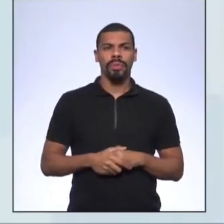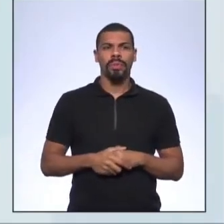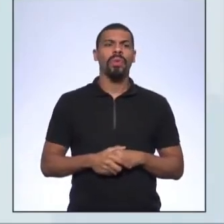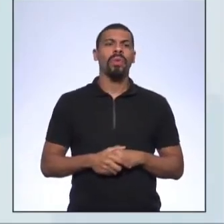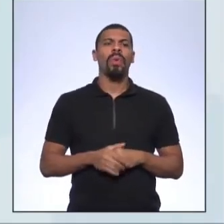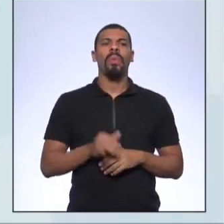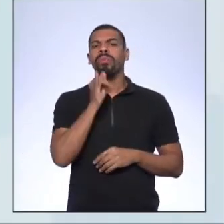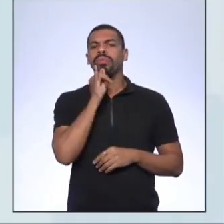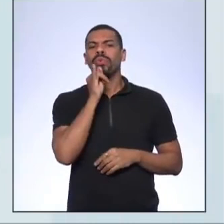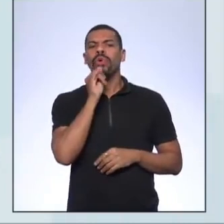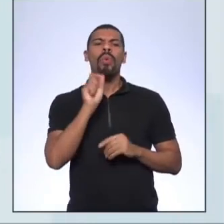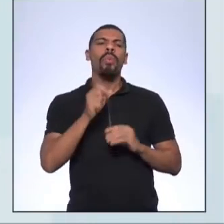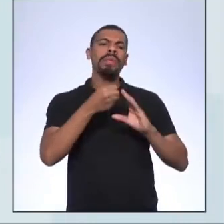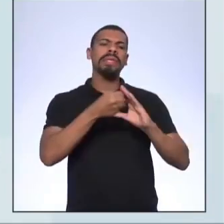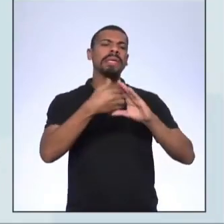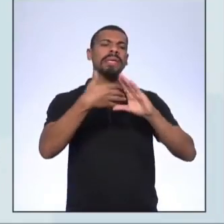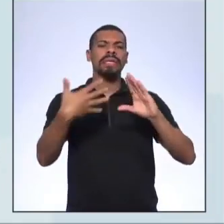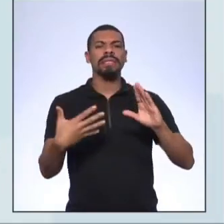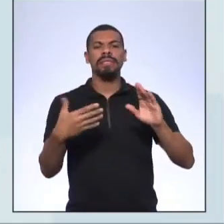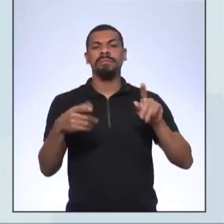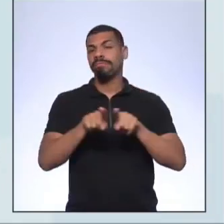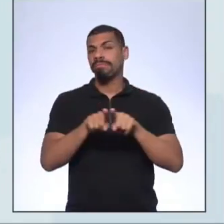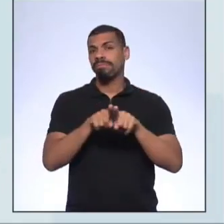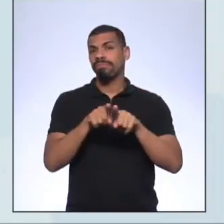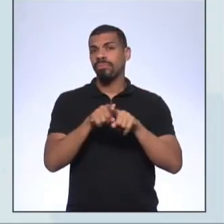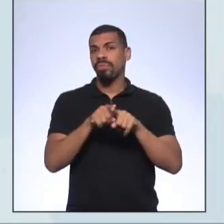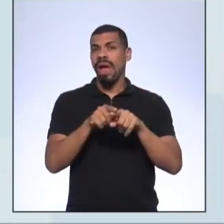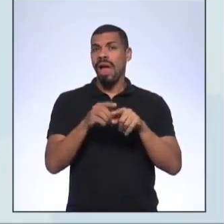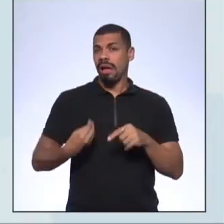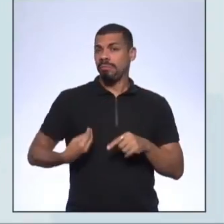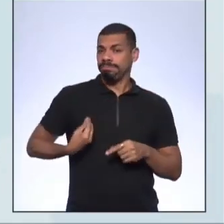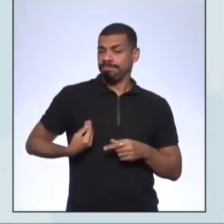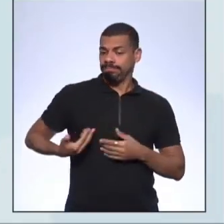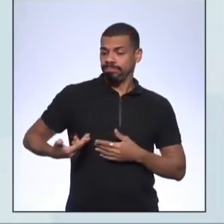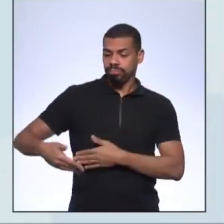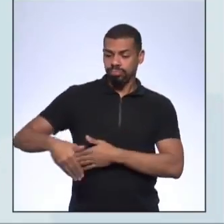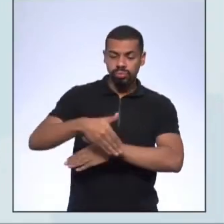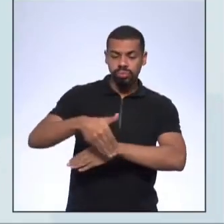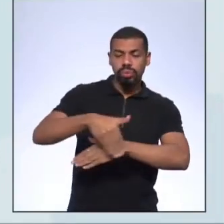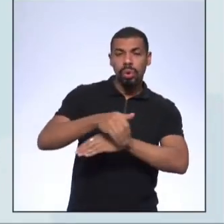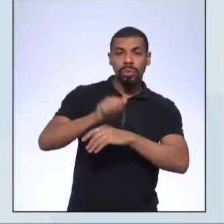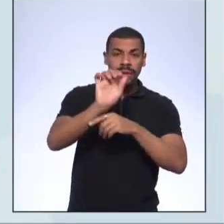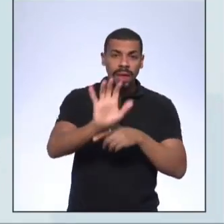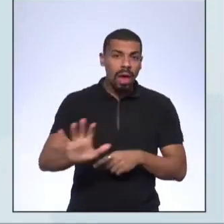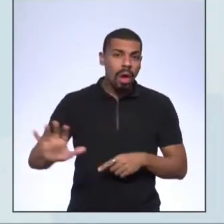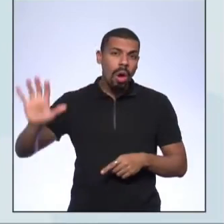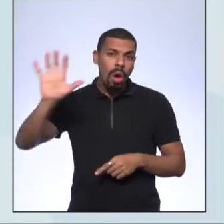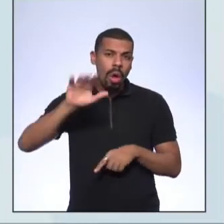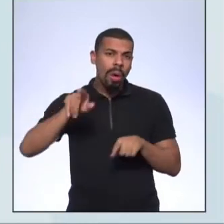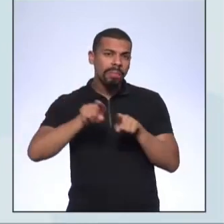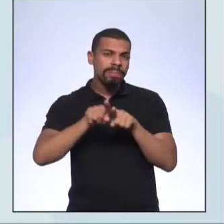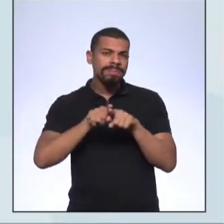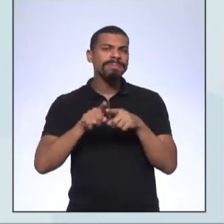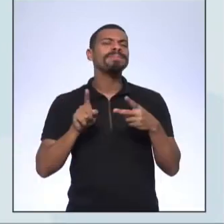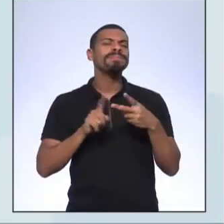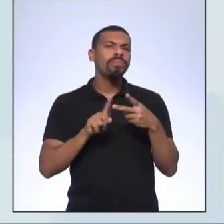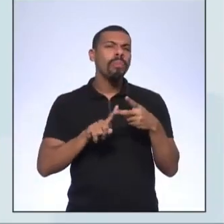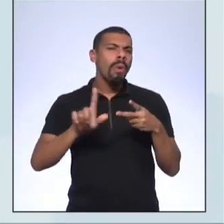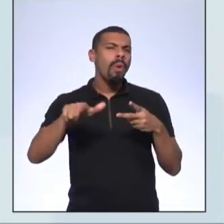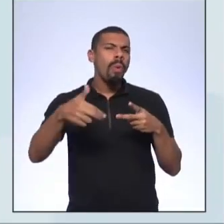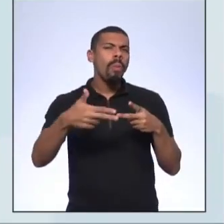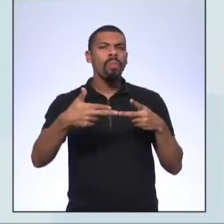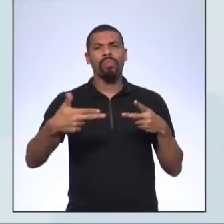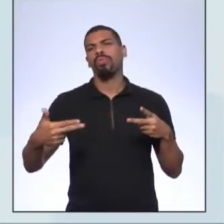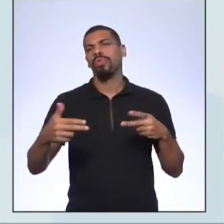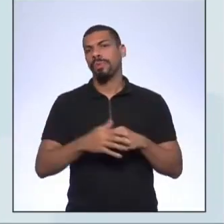burgos caracterizam cidades, a vida urbana começa a florescer novamente na Europa, e teve um outro acontecimento